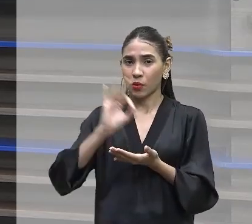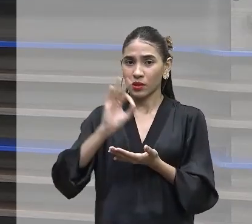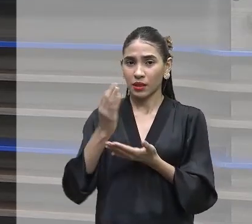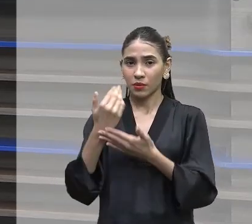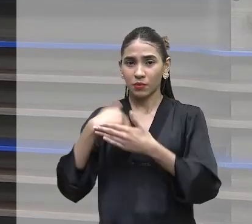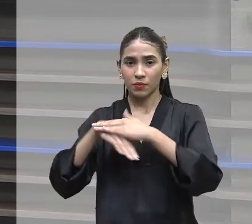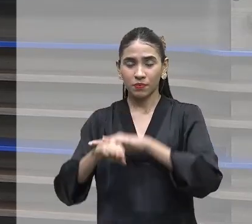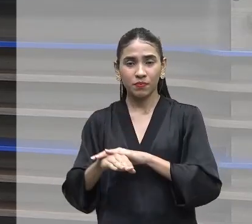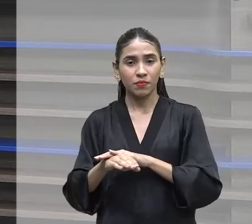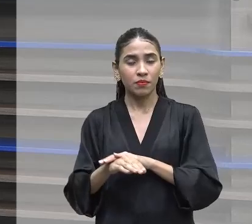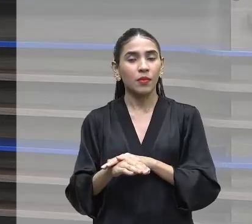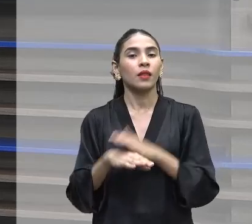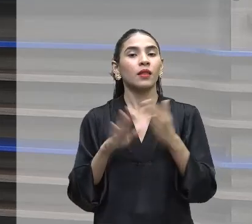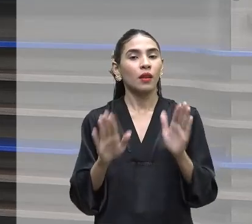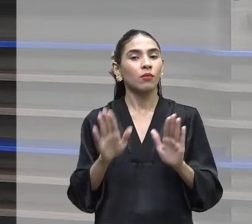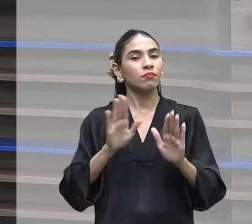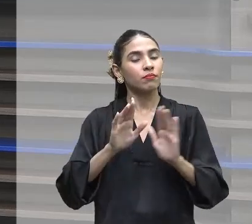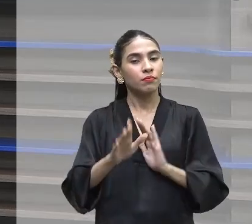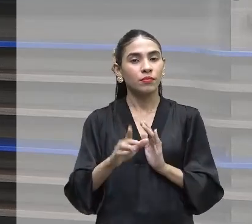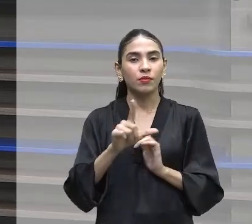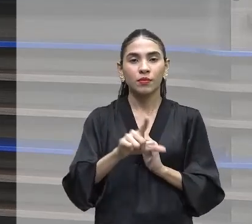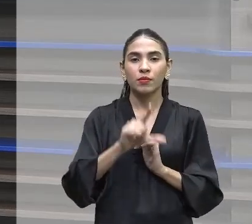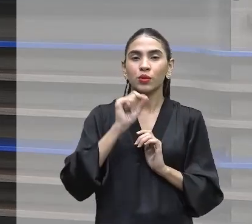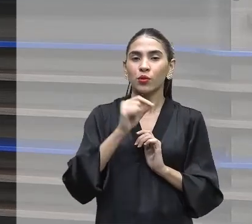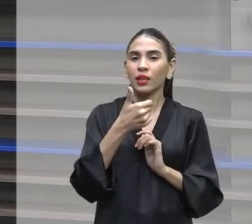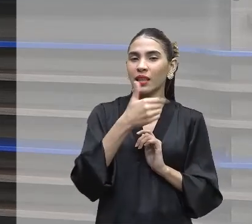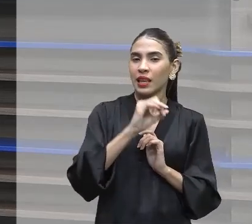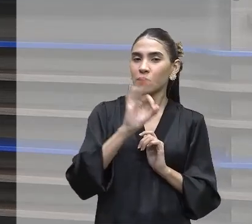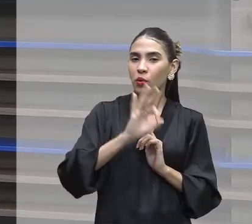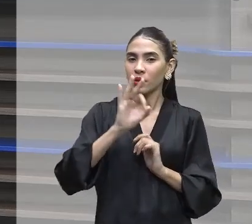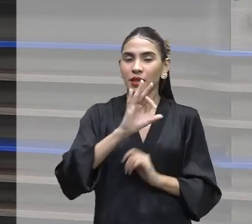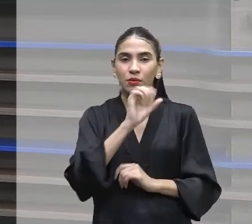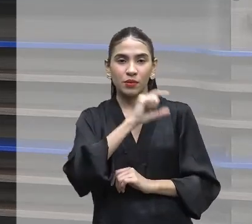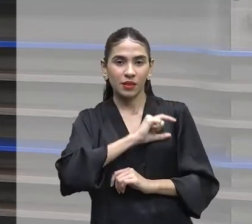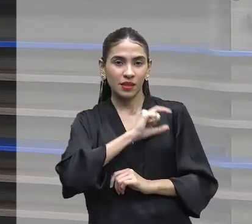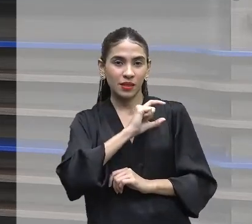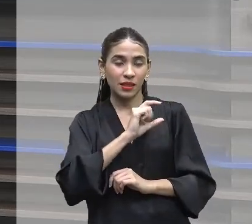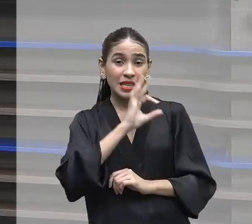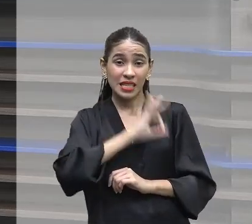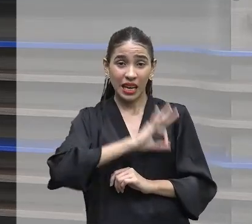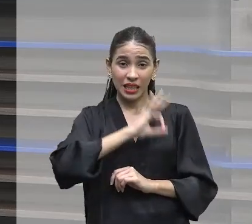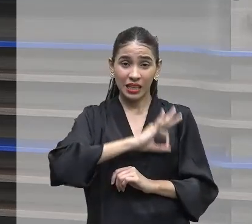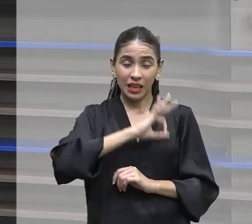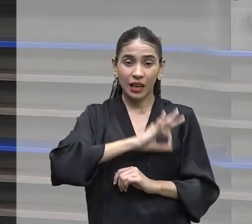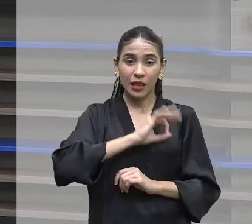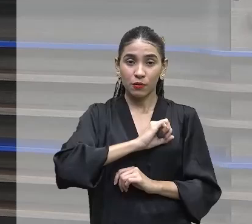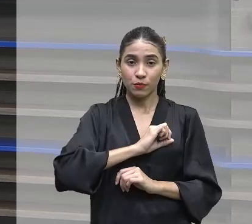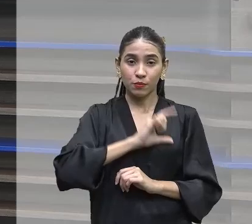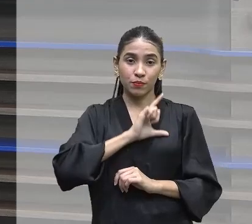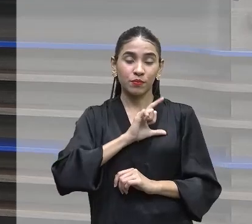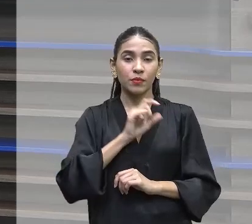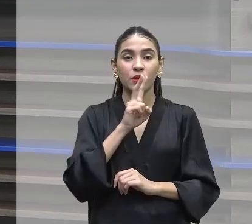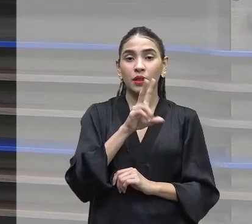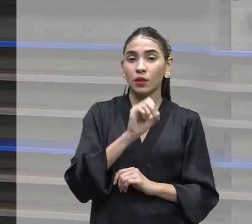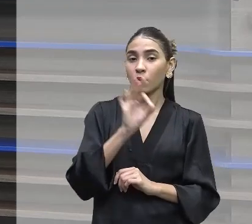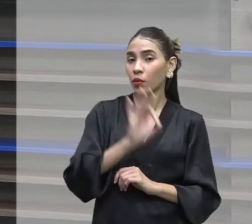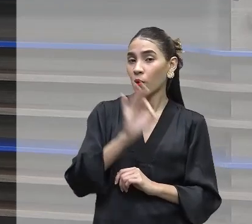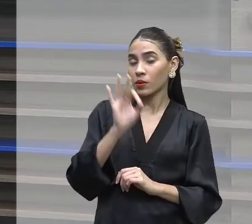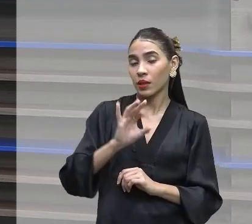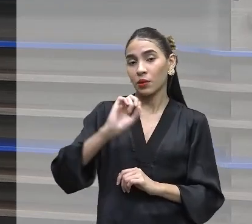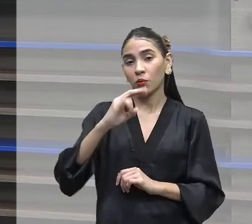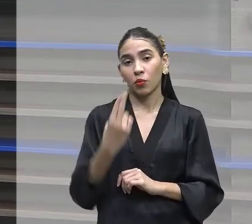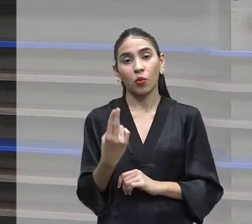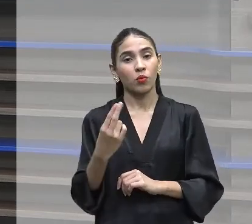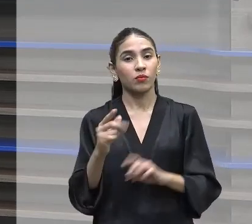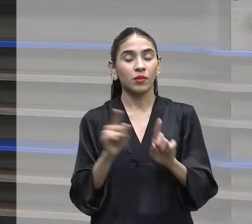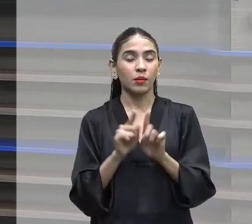com pouco. Invista, pegue 10% do seu salário para investir. Pegue 5% se for